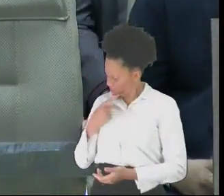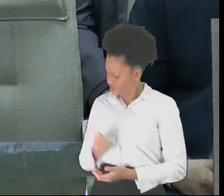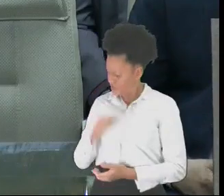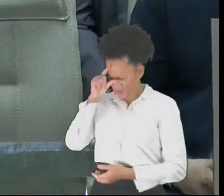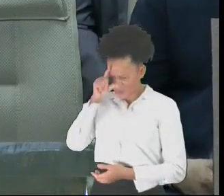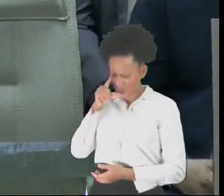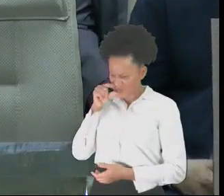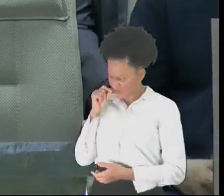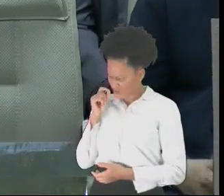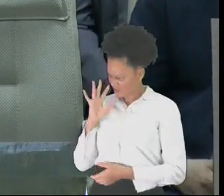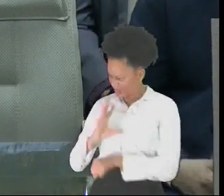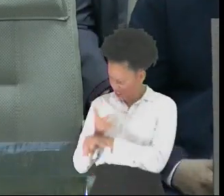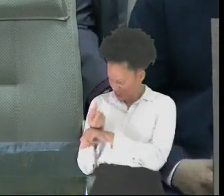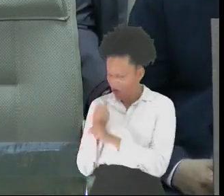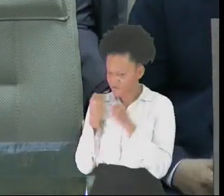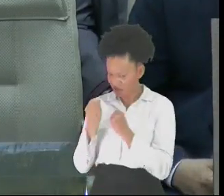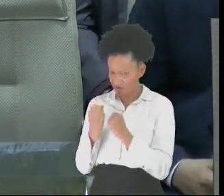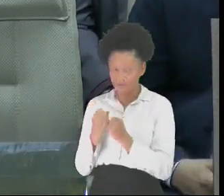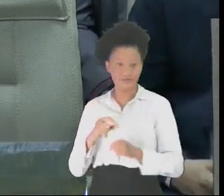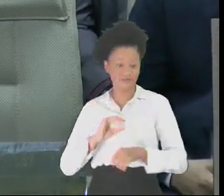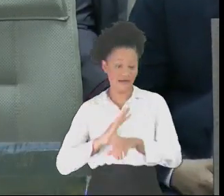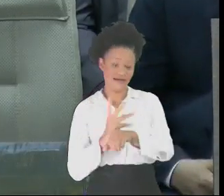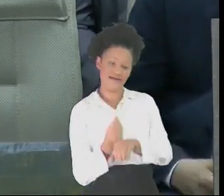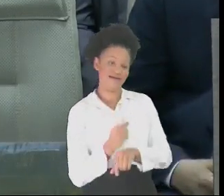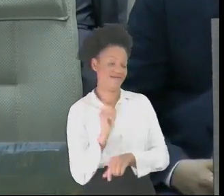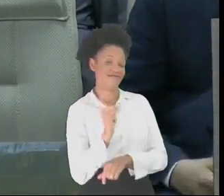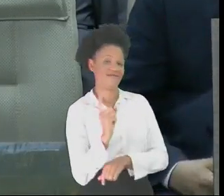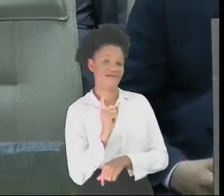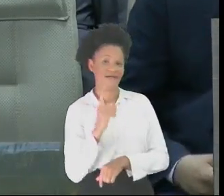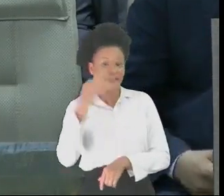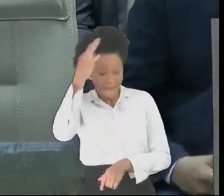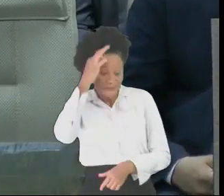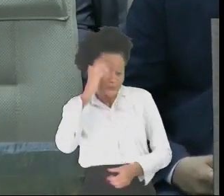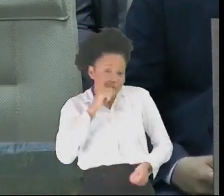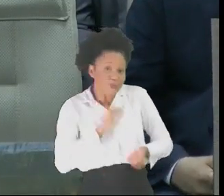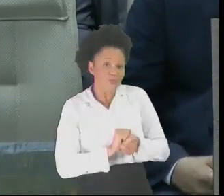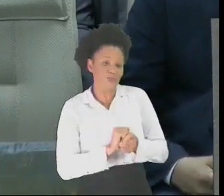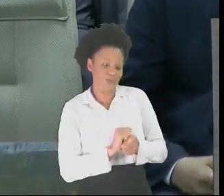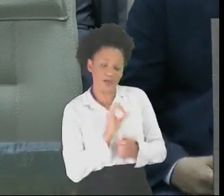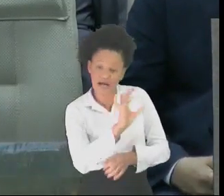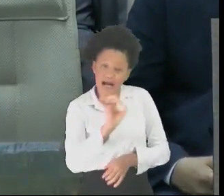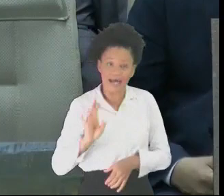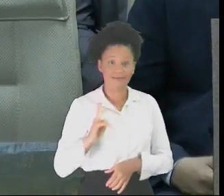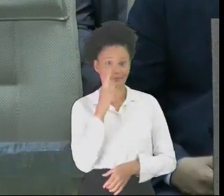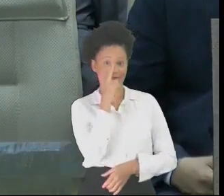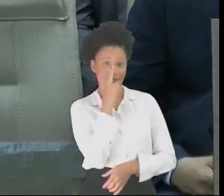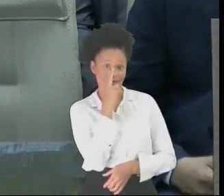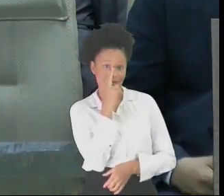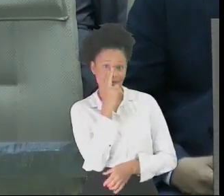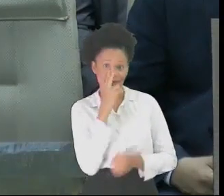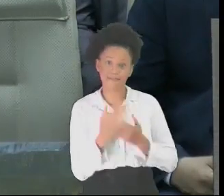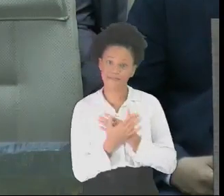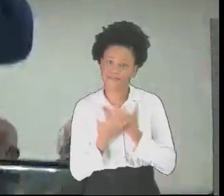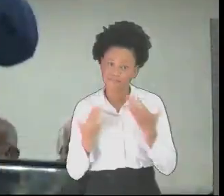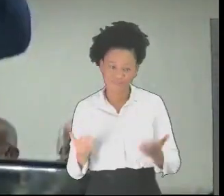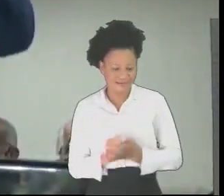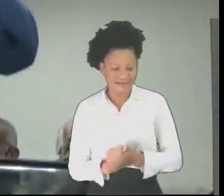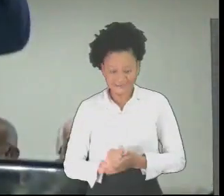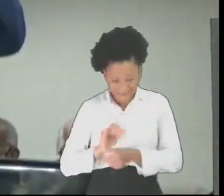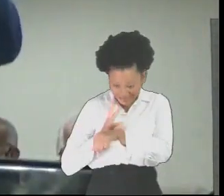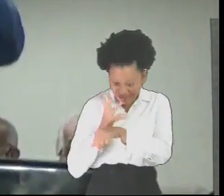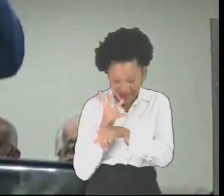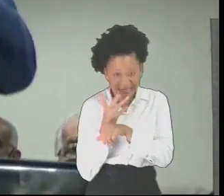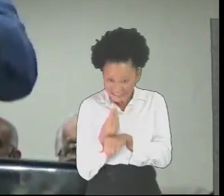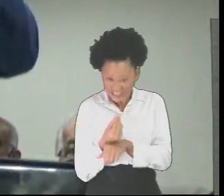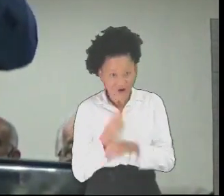tão forte assim? Não é a igreja que é forte, é quem mora nela que é forte. Não é a igreja que é forte, é quem mora nela,